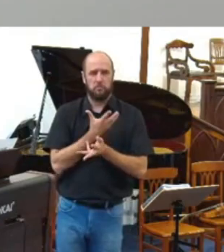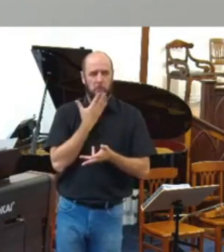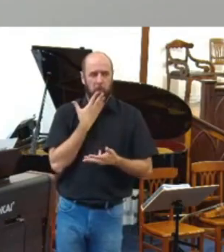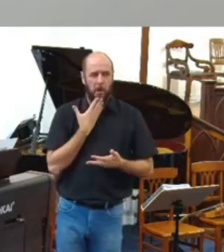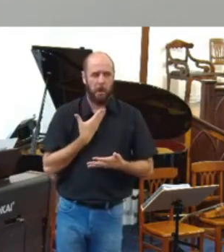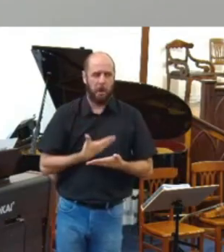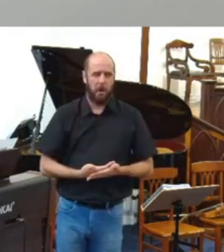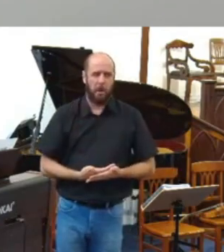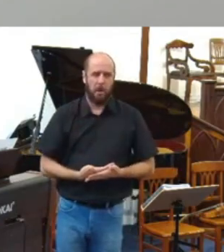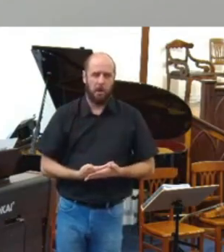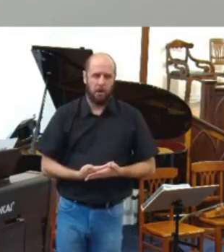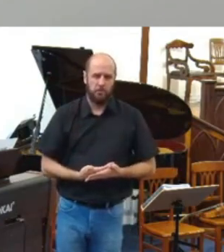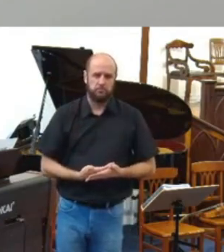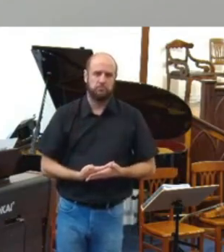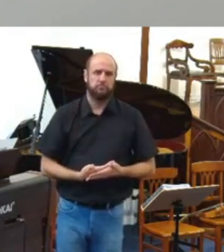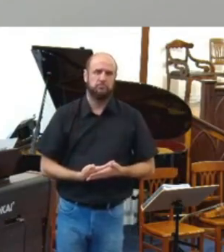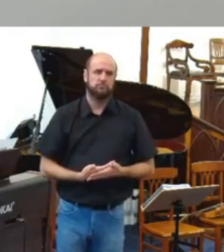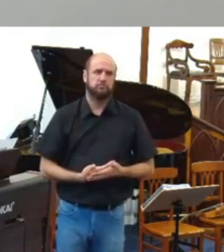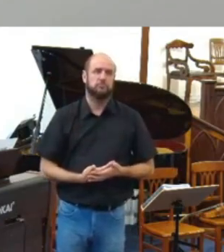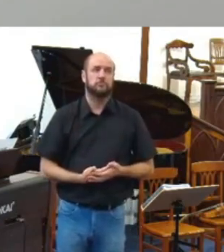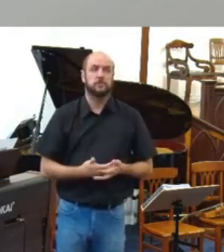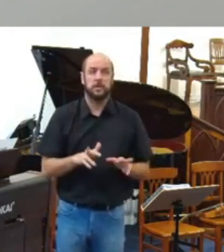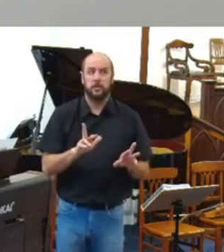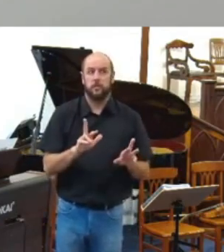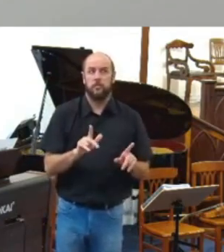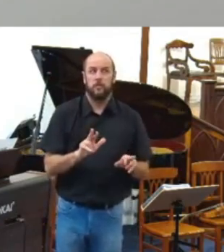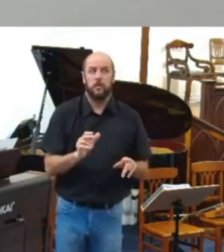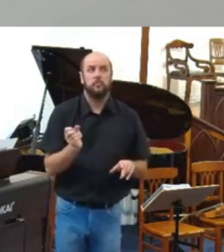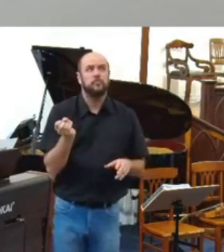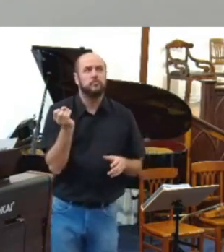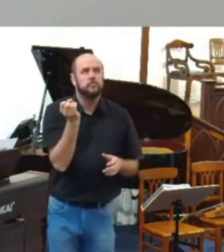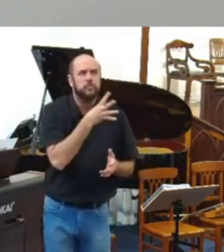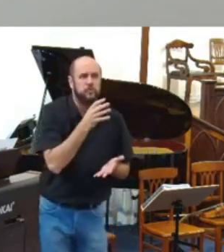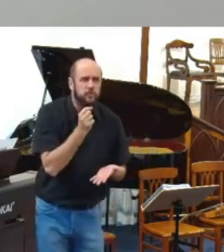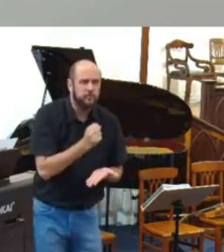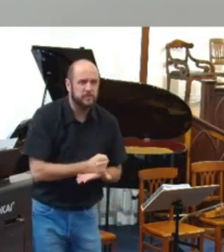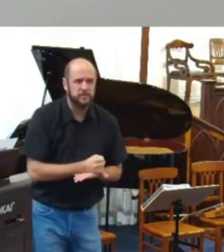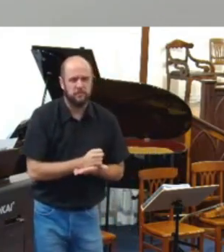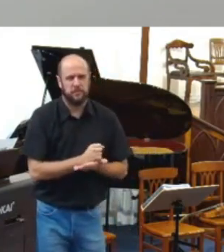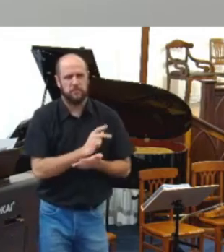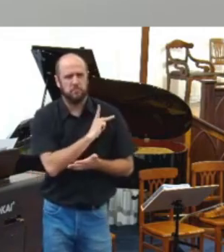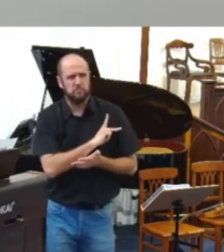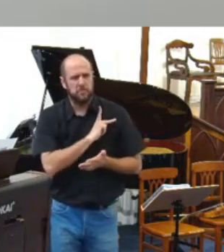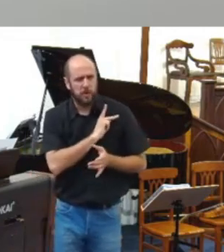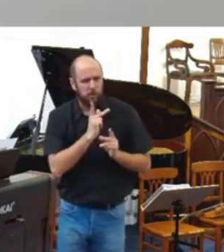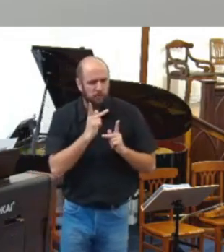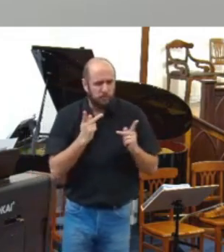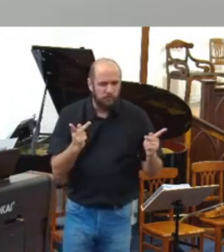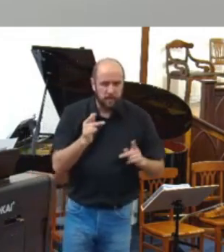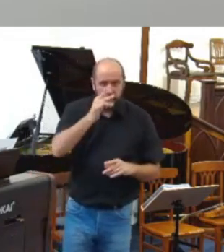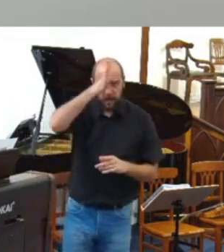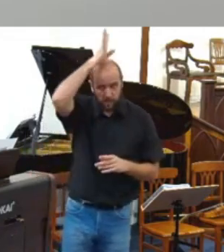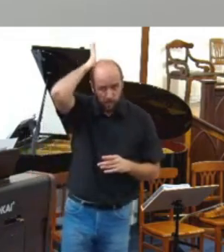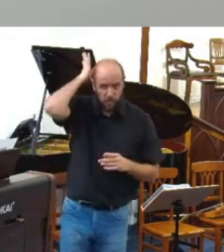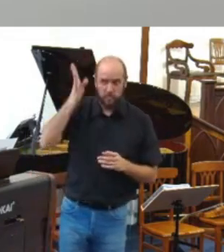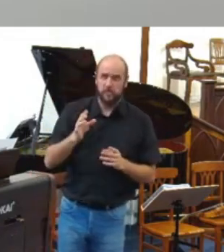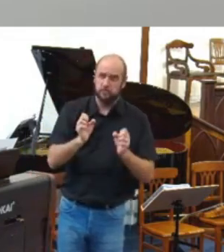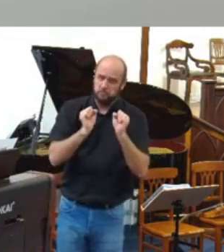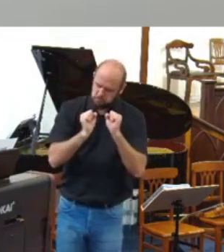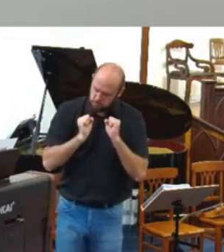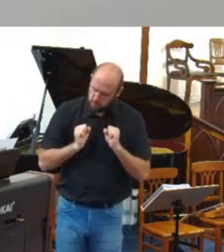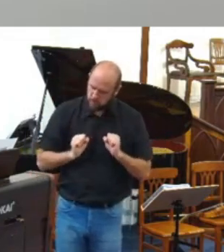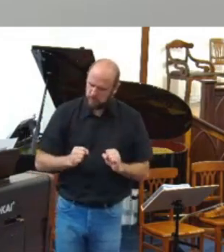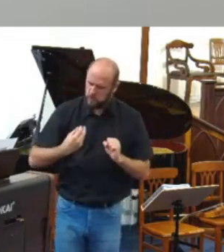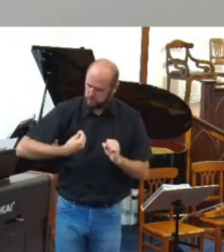impressionante isso? Da mesma forma, no Novo Testamento, quando Paulo, falando aos romanos sobre o poder